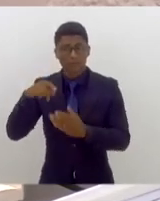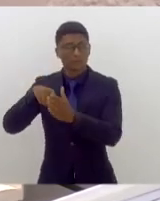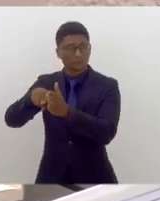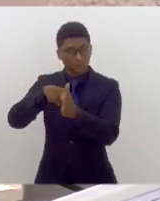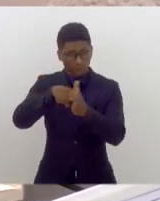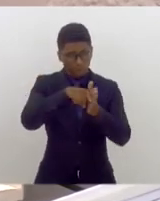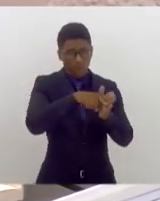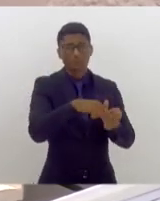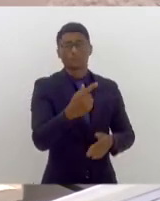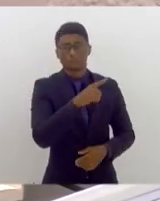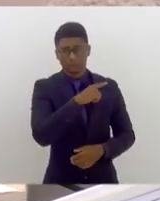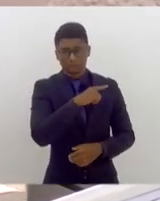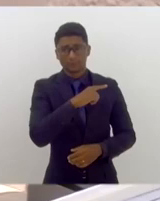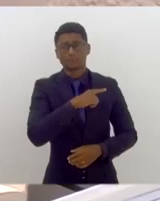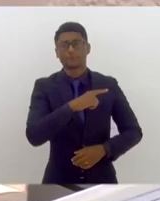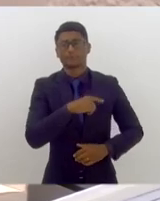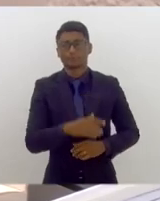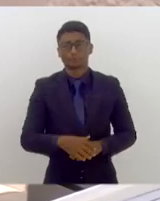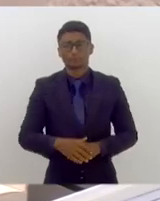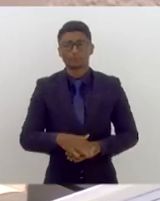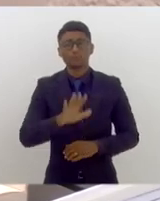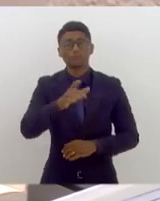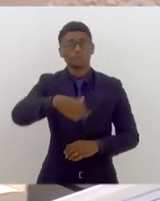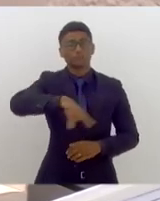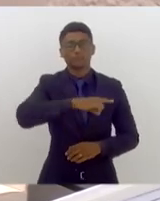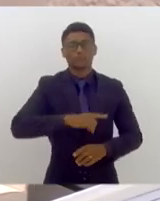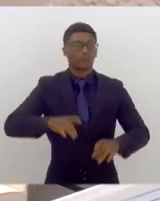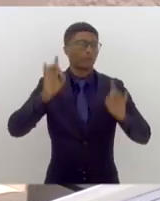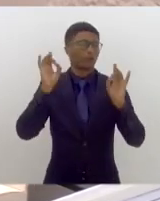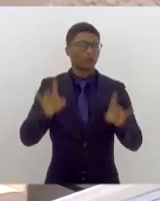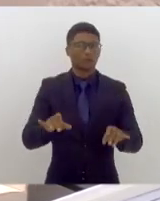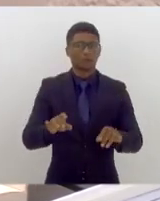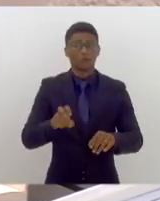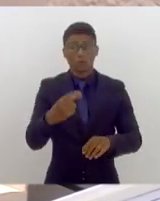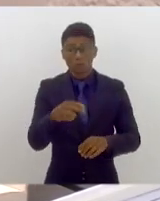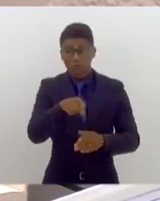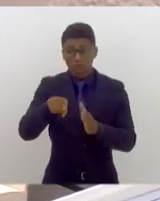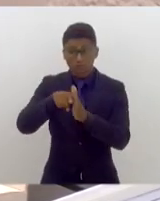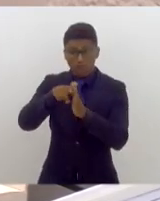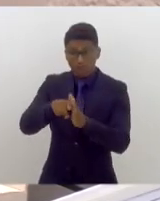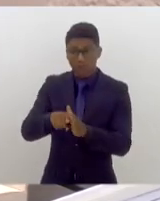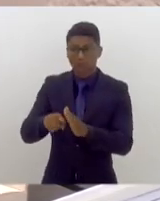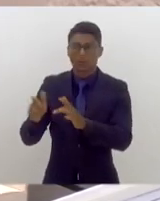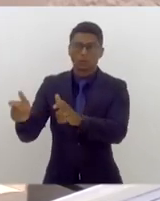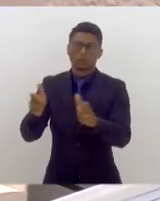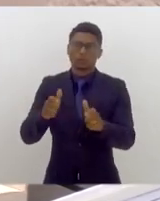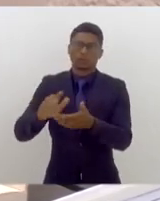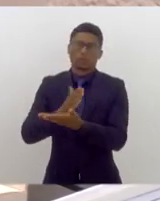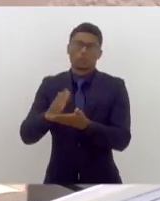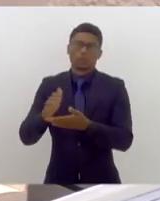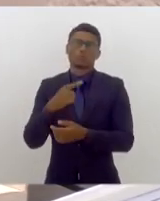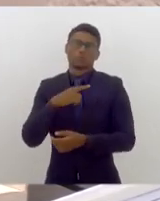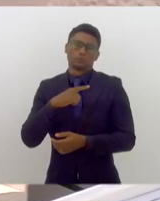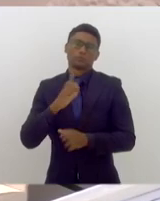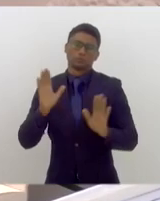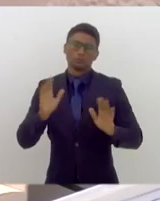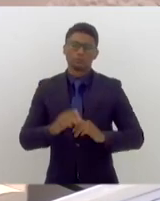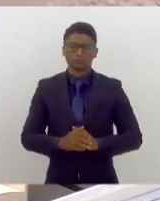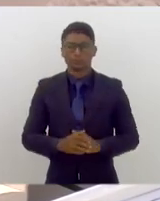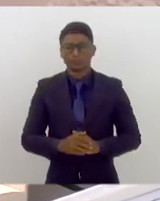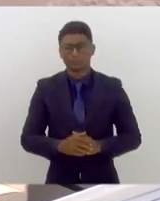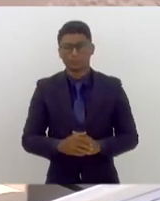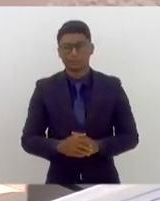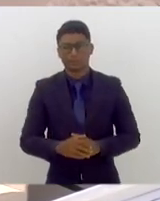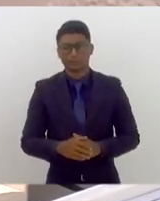que não e que as abandonamos ou que elas existem em alguns nichos públicos, sim, né? E